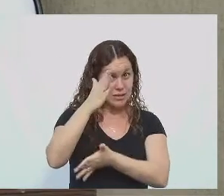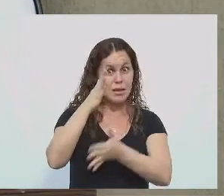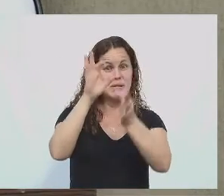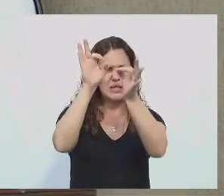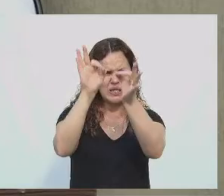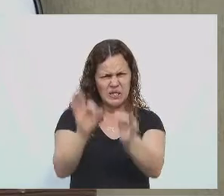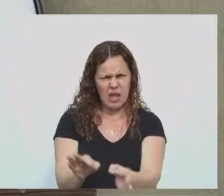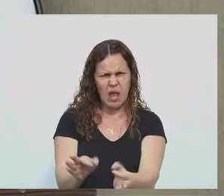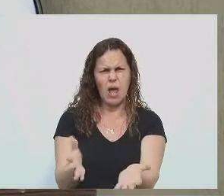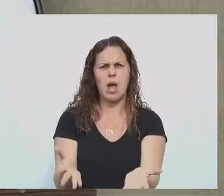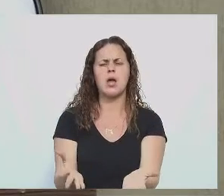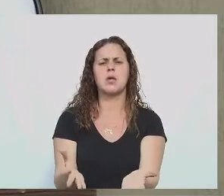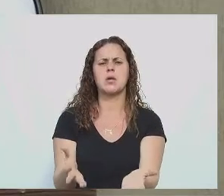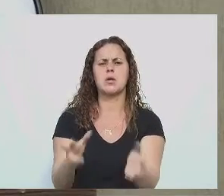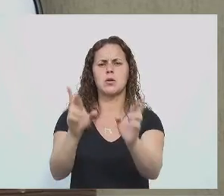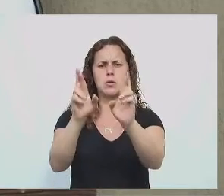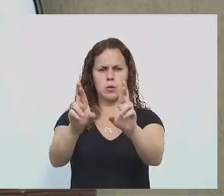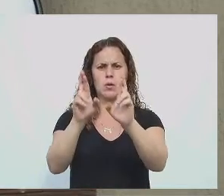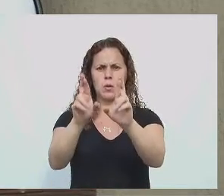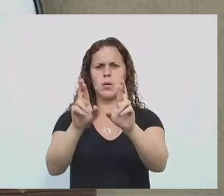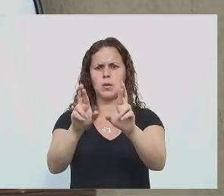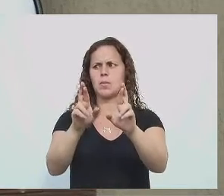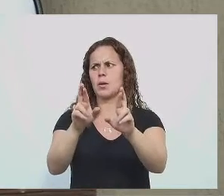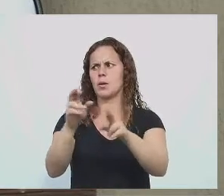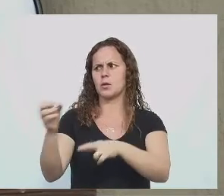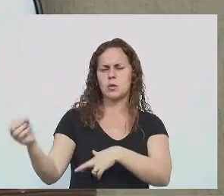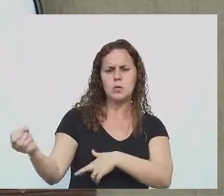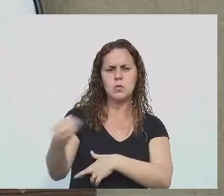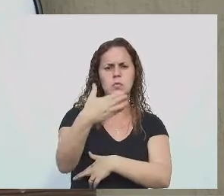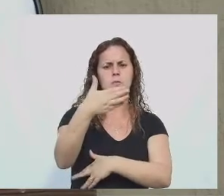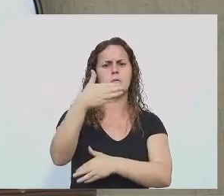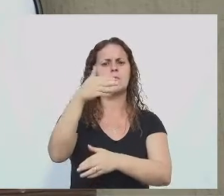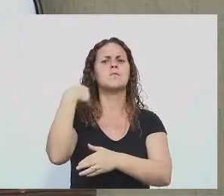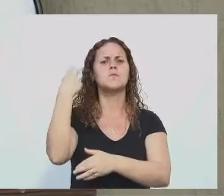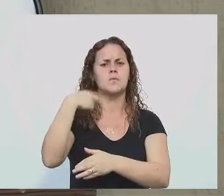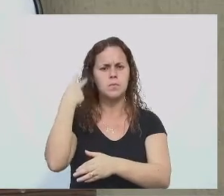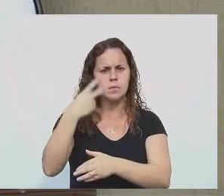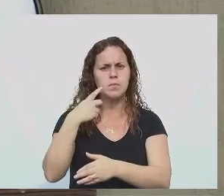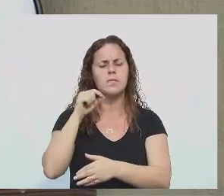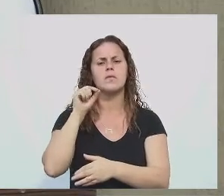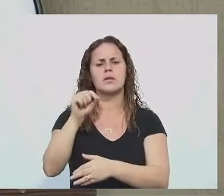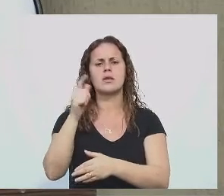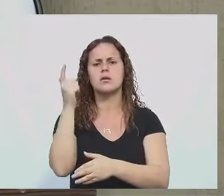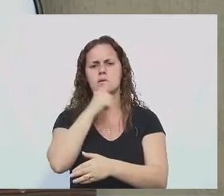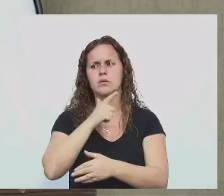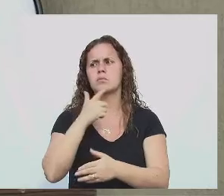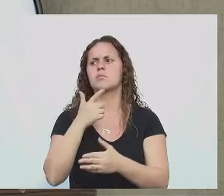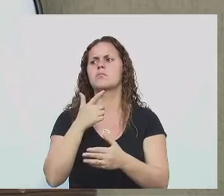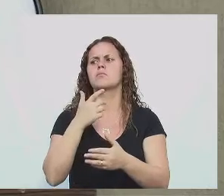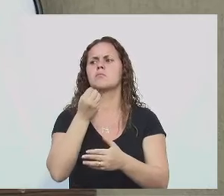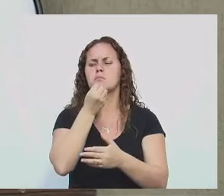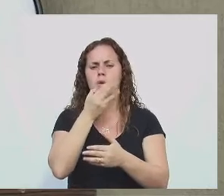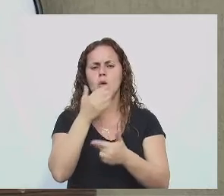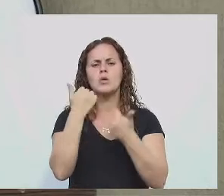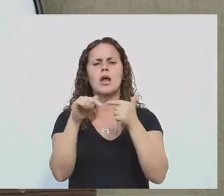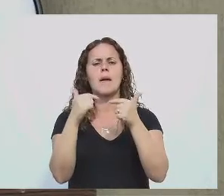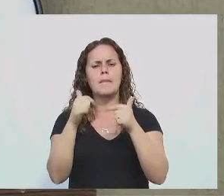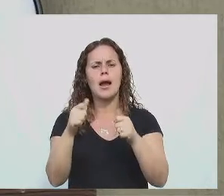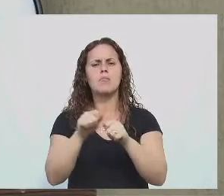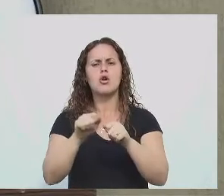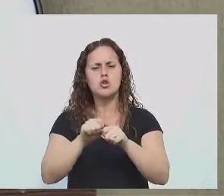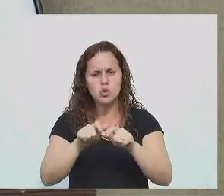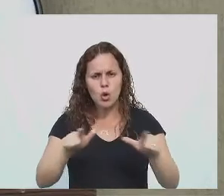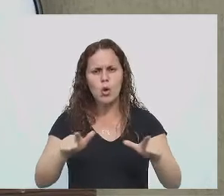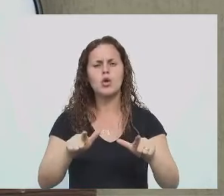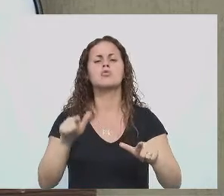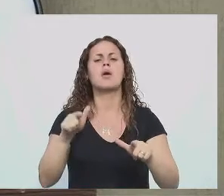correta. E eu espero que esses novos vereadores que entrou aqui, que façam um bom trabalho, desejo boa sorte a todos, mas que entra